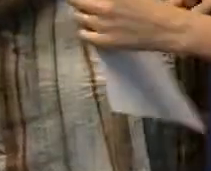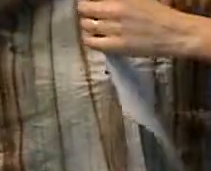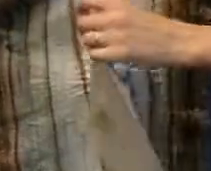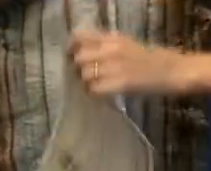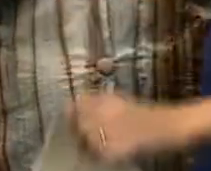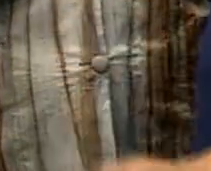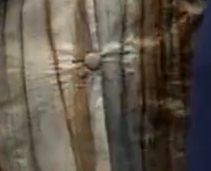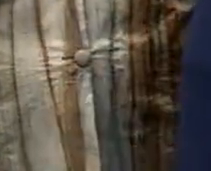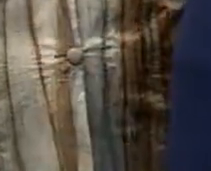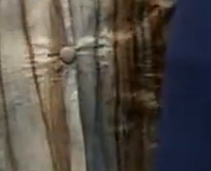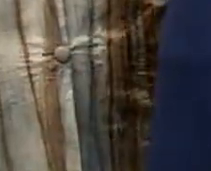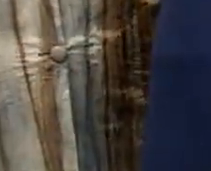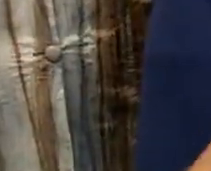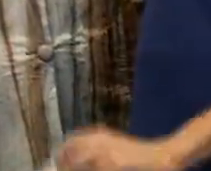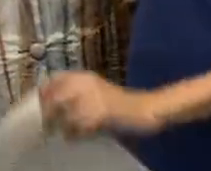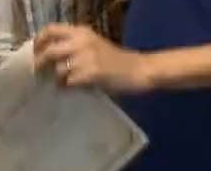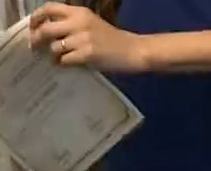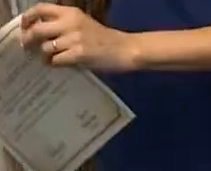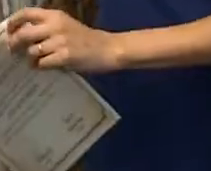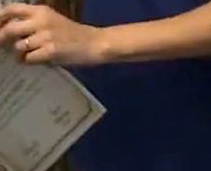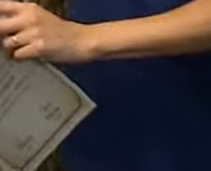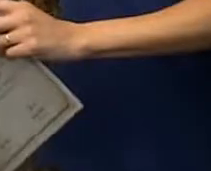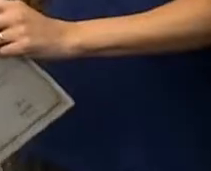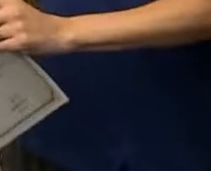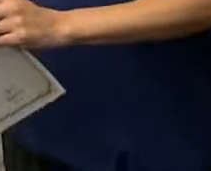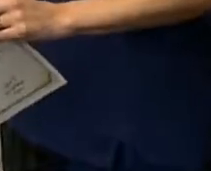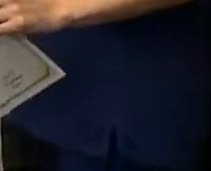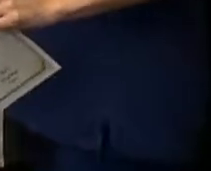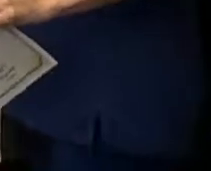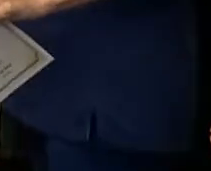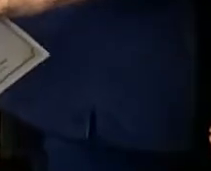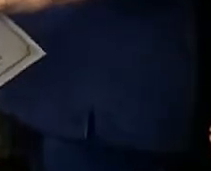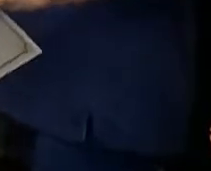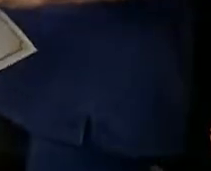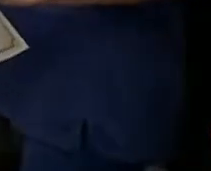dando forças para essa árdua missão, tá?